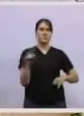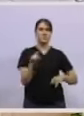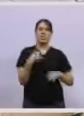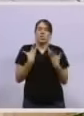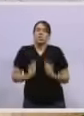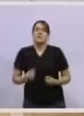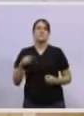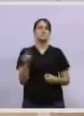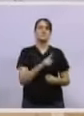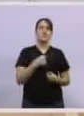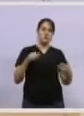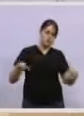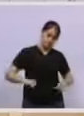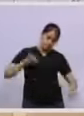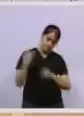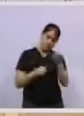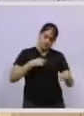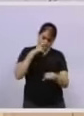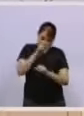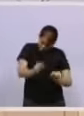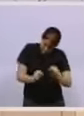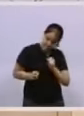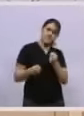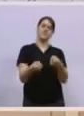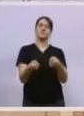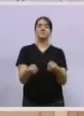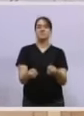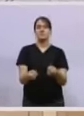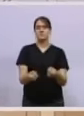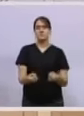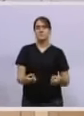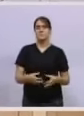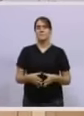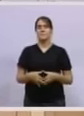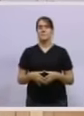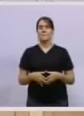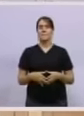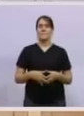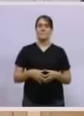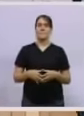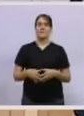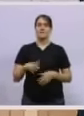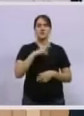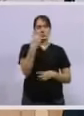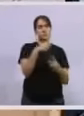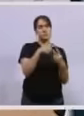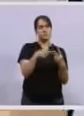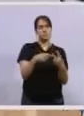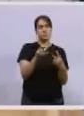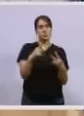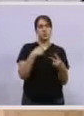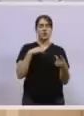partir disso. A dor me destrói ou eu construo a partir dela? São duas possibilidades. Ou